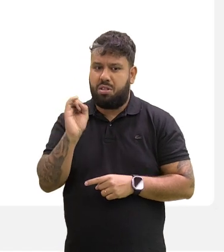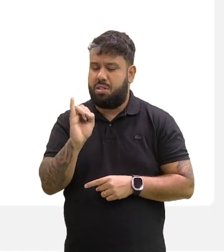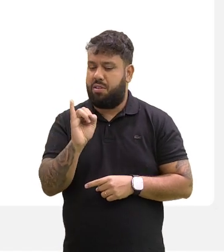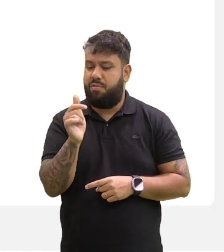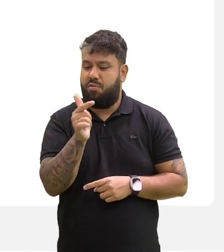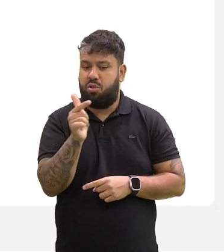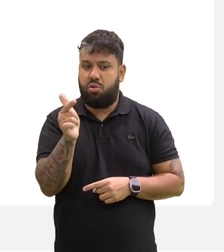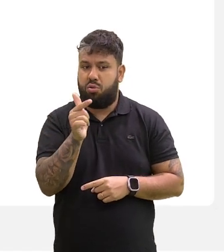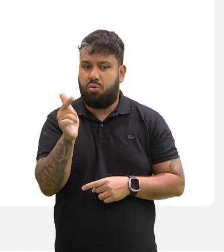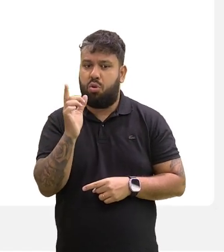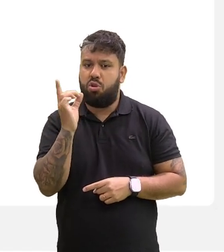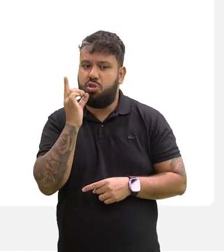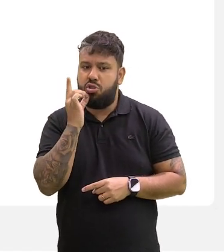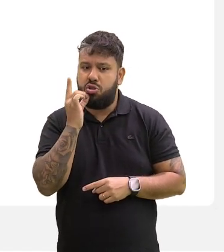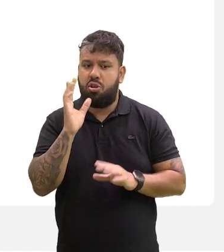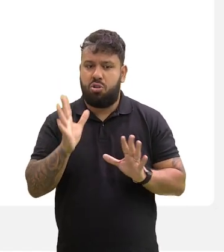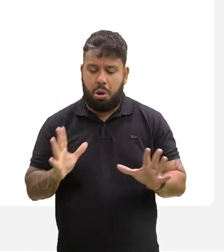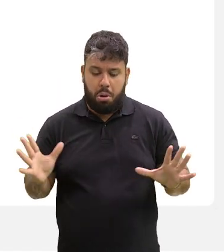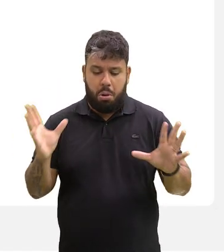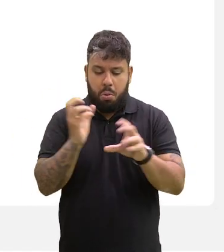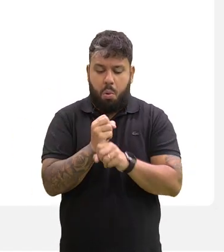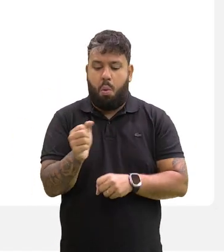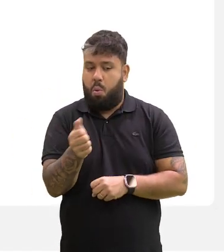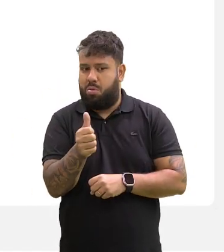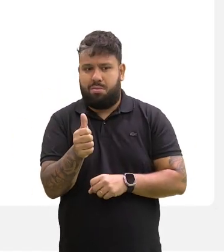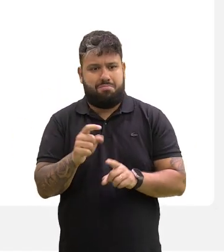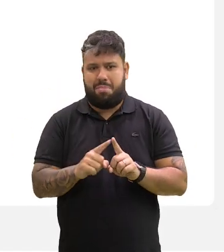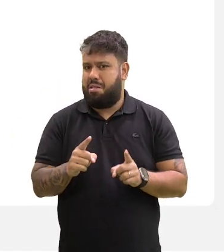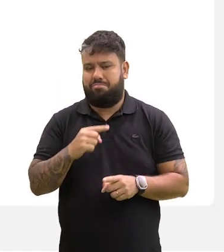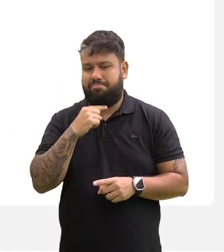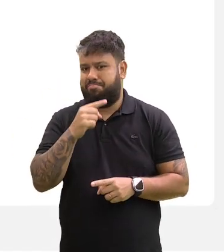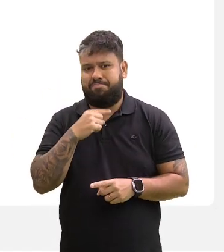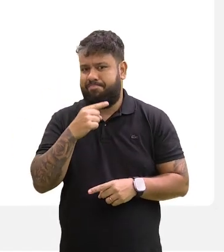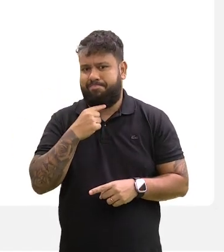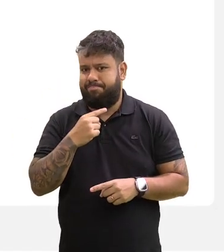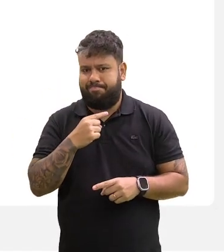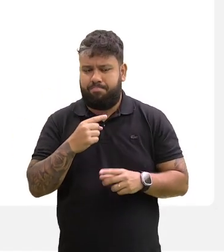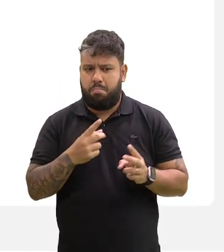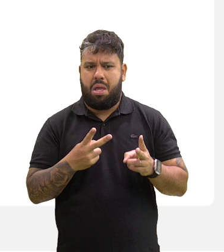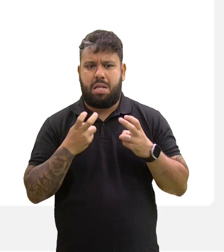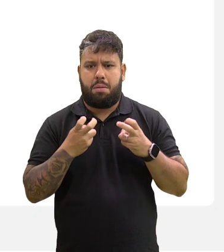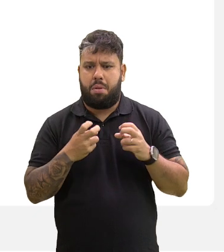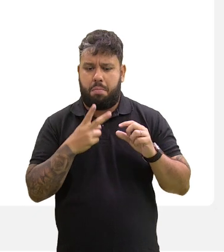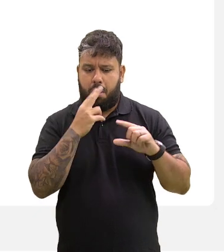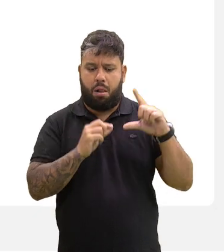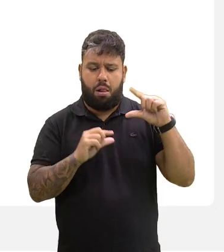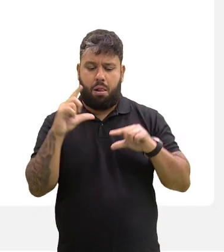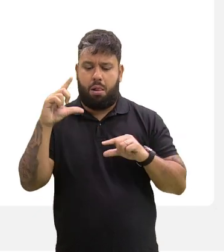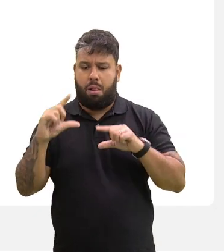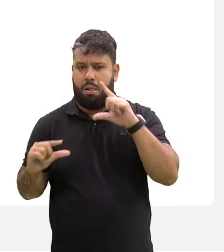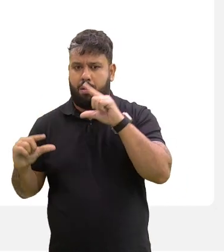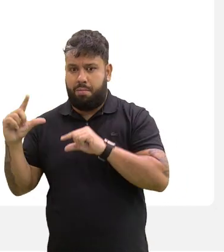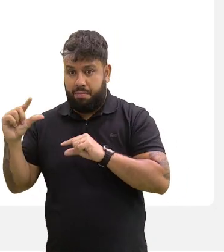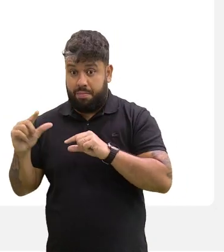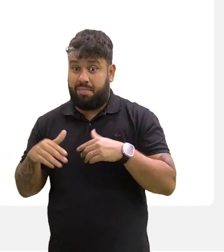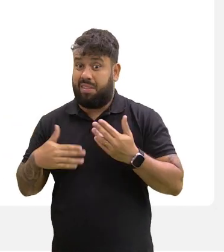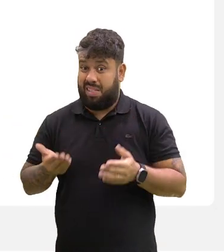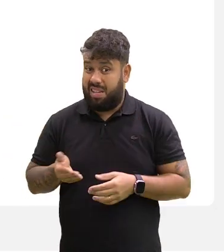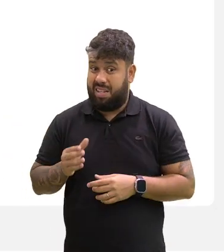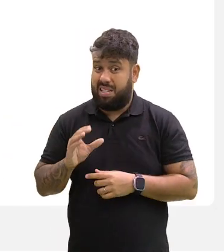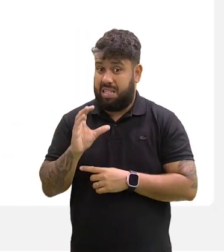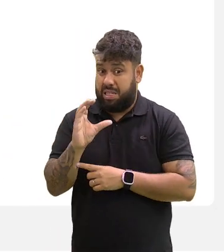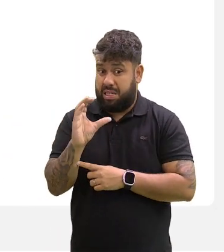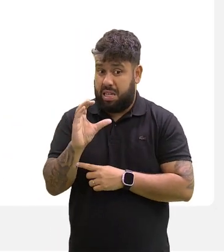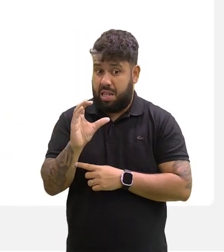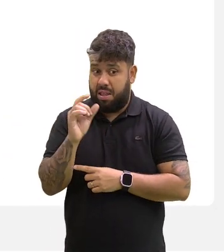em cada dia, mas isso não foi dado no exercício, ok? Então o que é que eu percebi? Que na letra C, nós temos que os